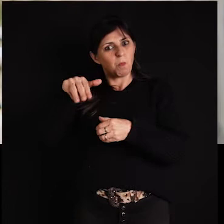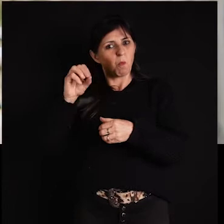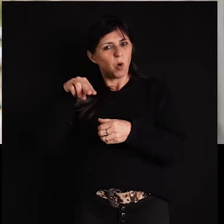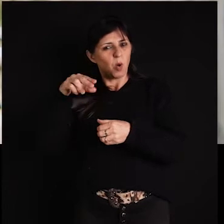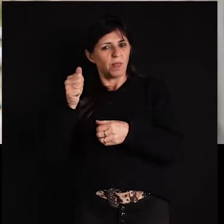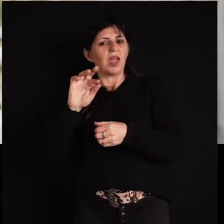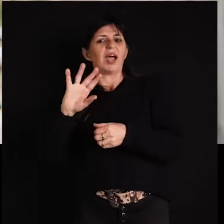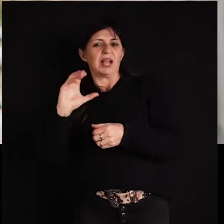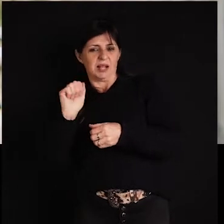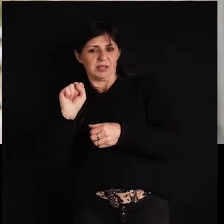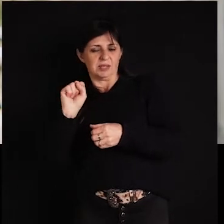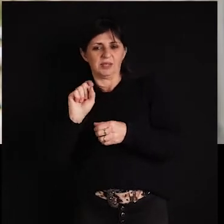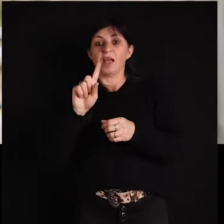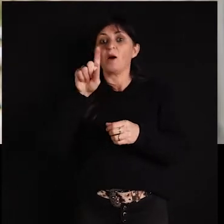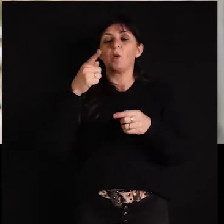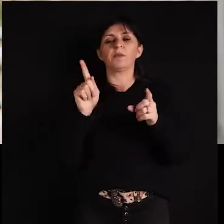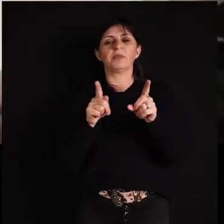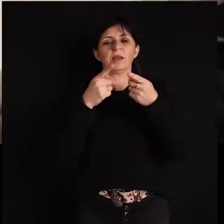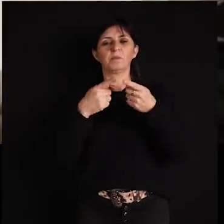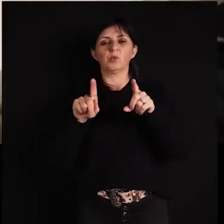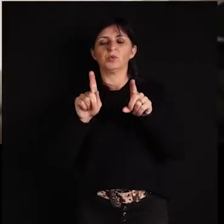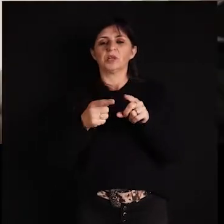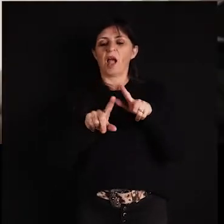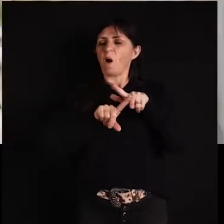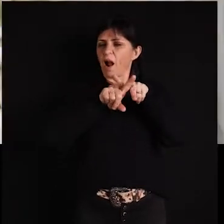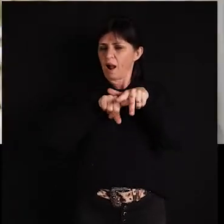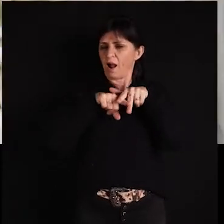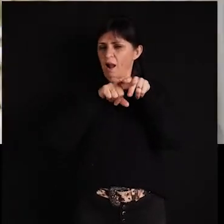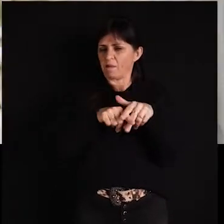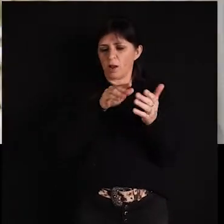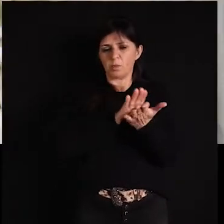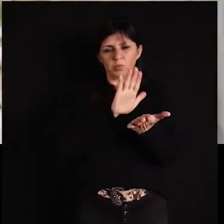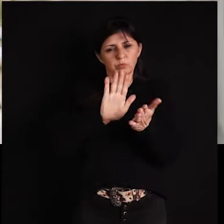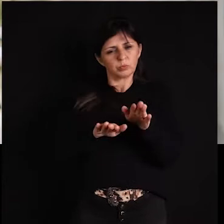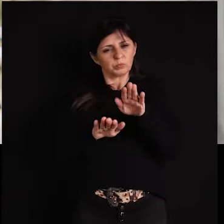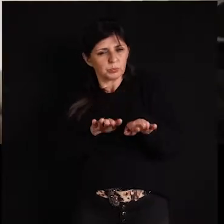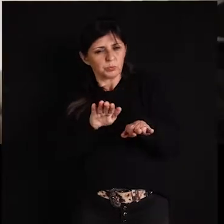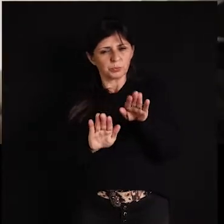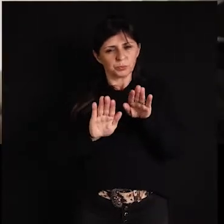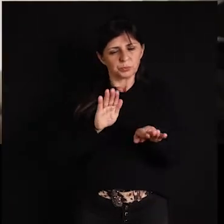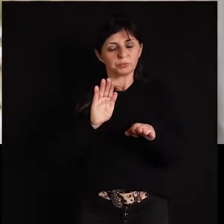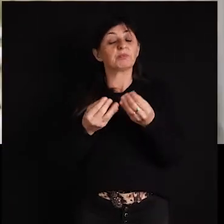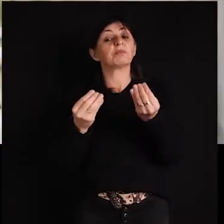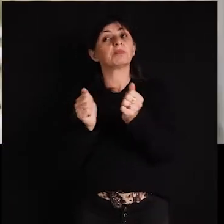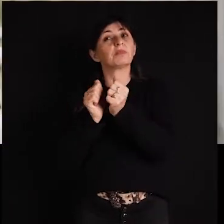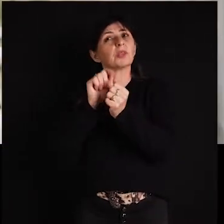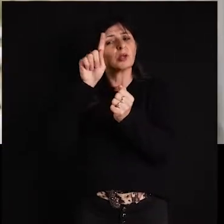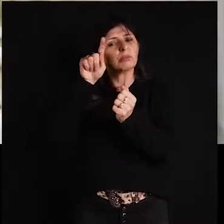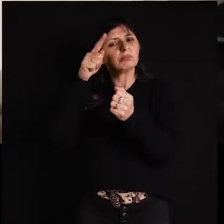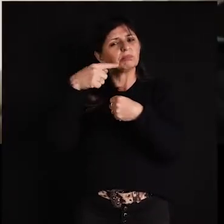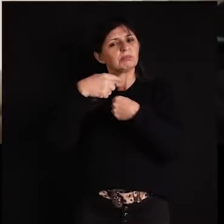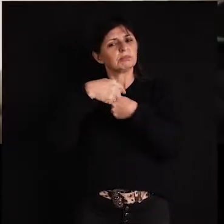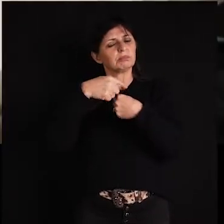Outra música, O Trote do Alazão. Essa música a gente estava tocando lá na fronteira, na cidade